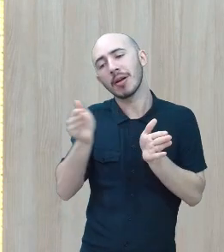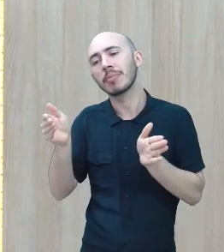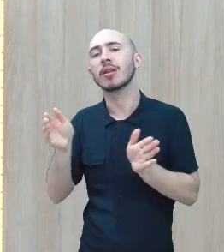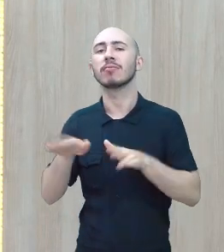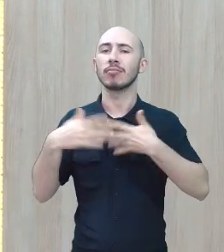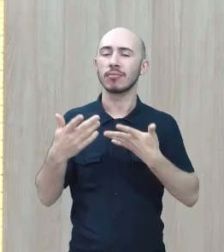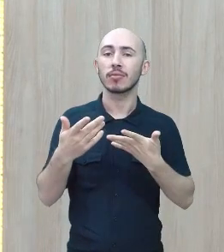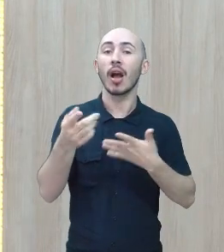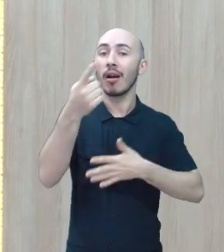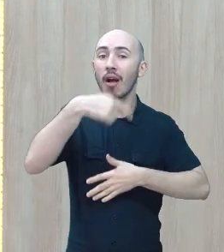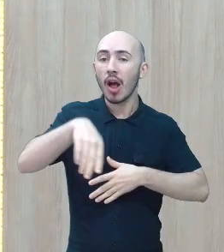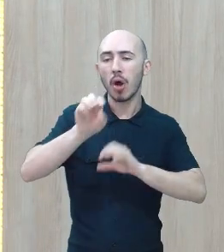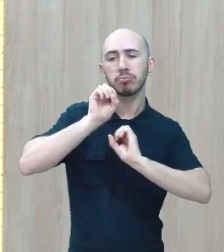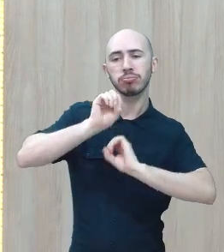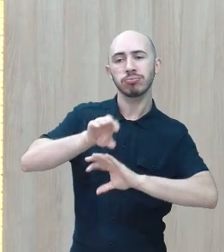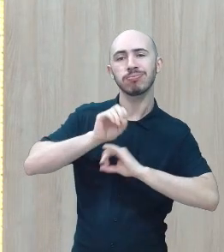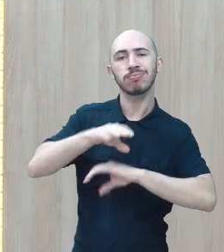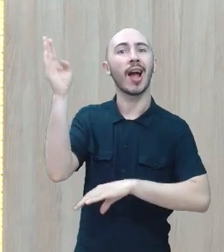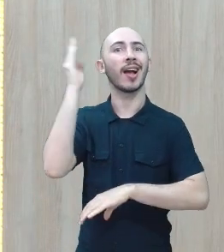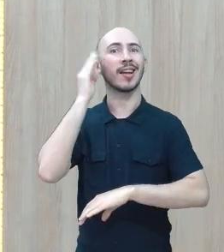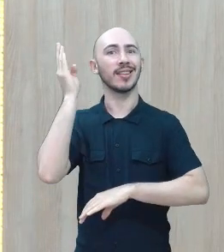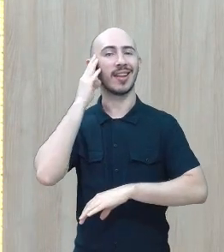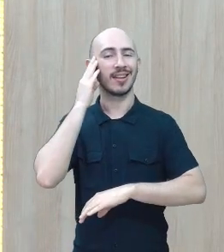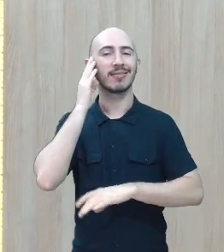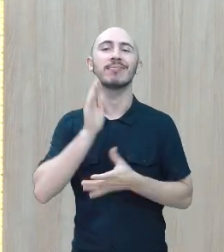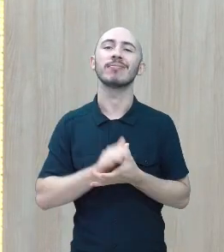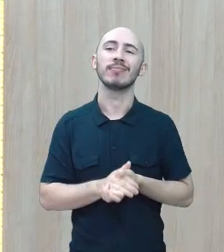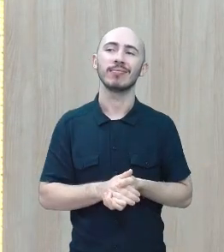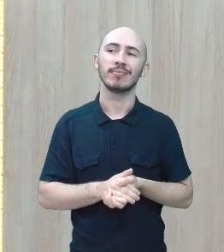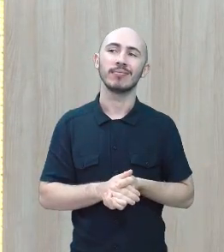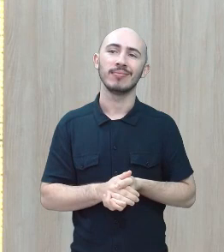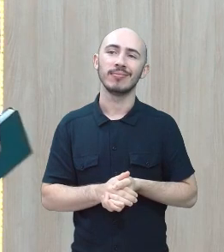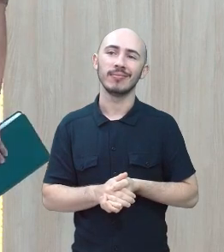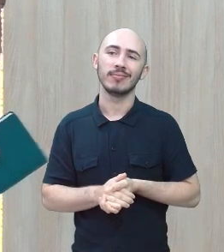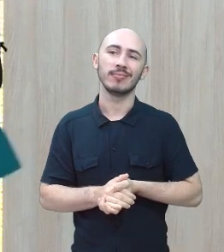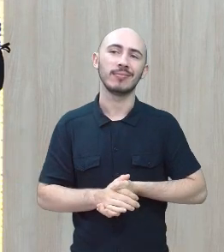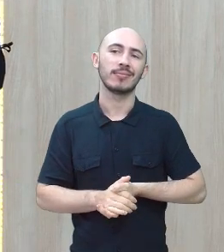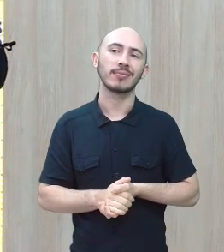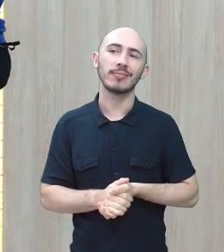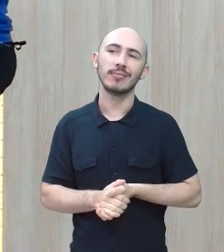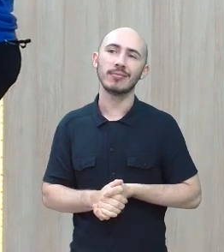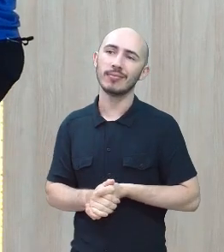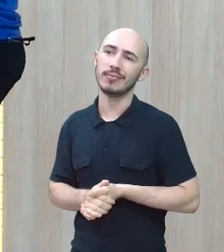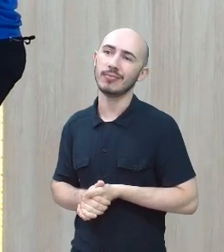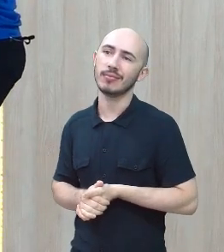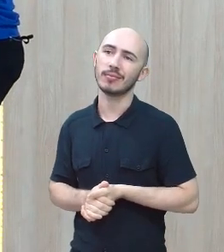lógica que facilite a compreensão daquele que assiste o tutorial, tá certo?